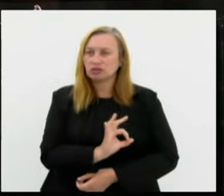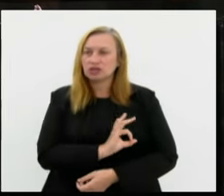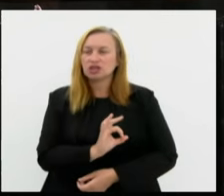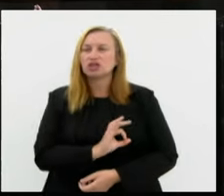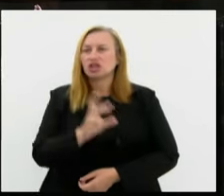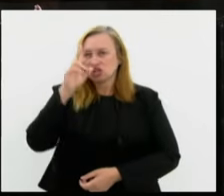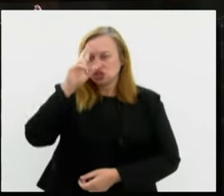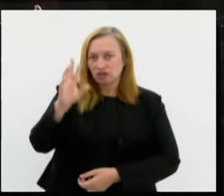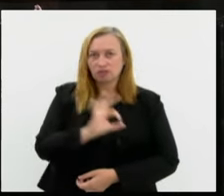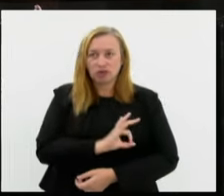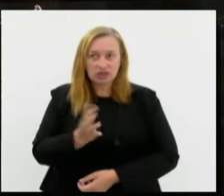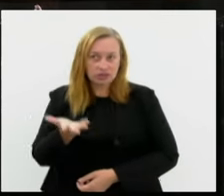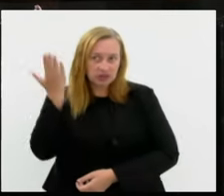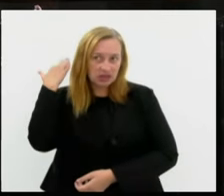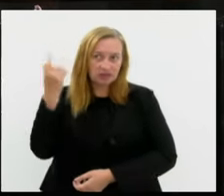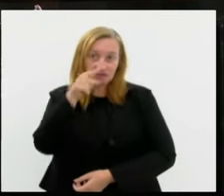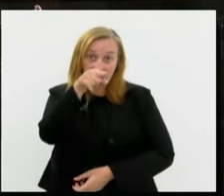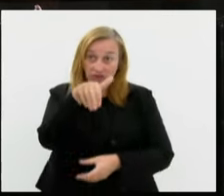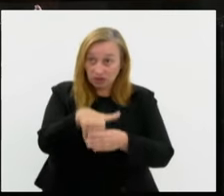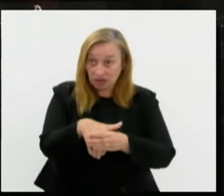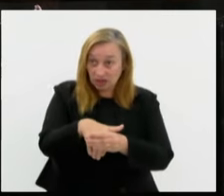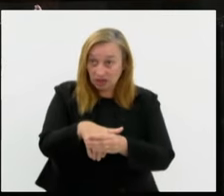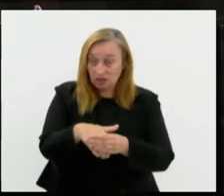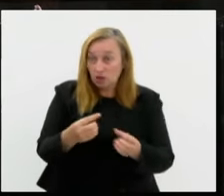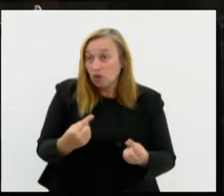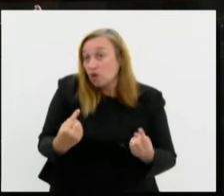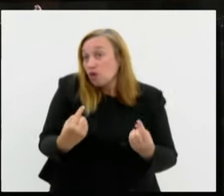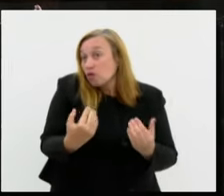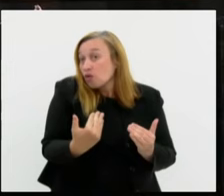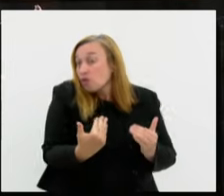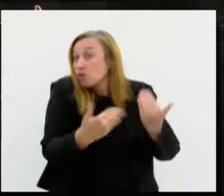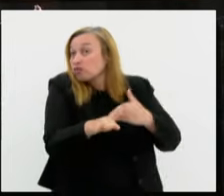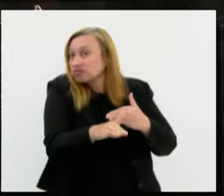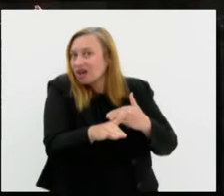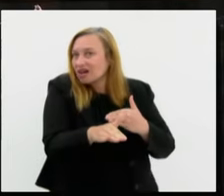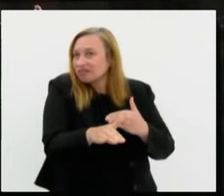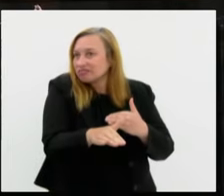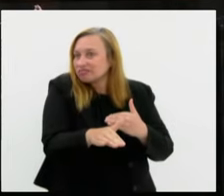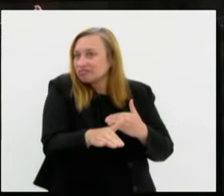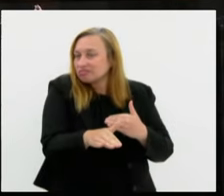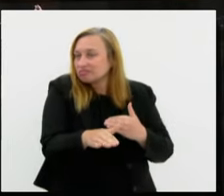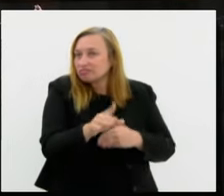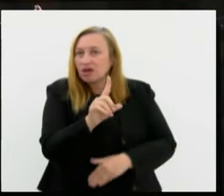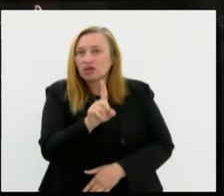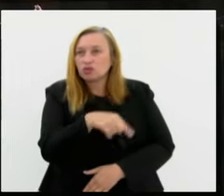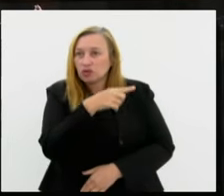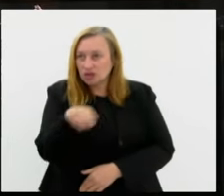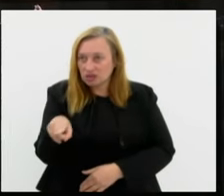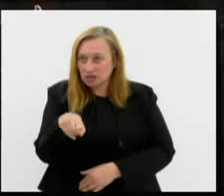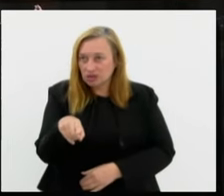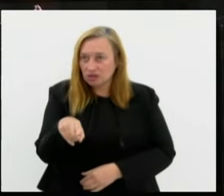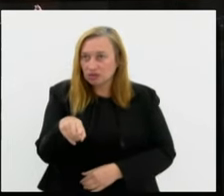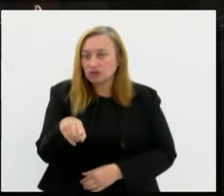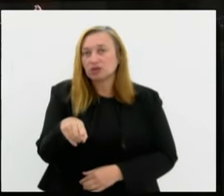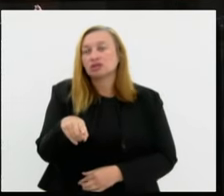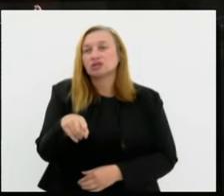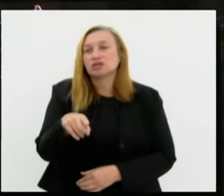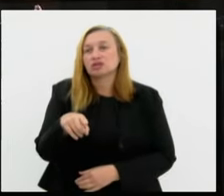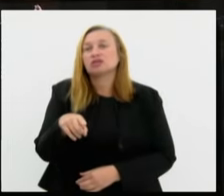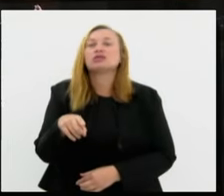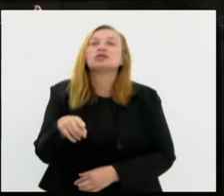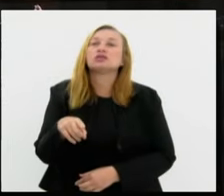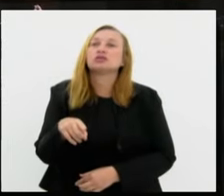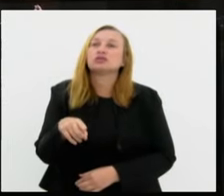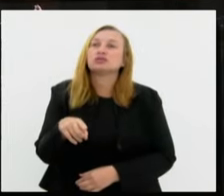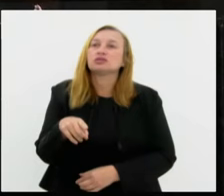polícia, disse que ela vai votar contrário à anulação dessa decisão. Ela vai